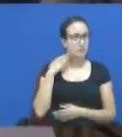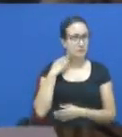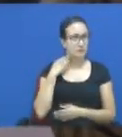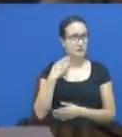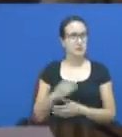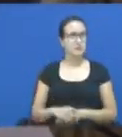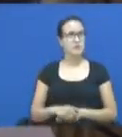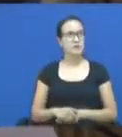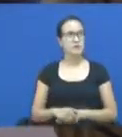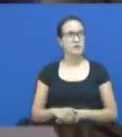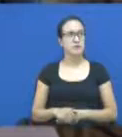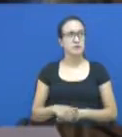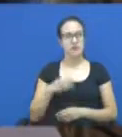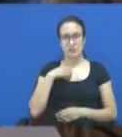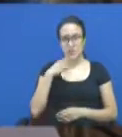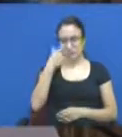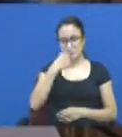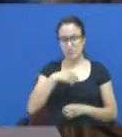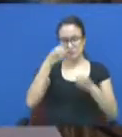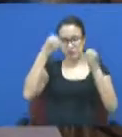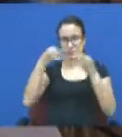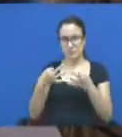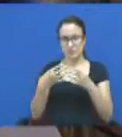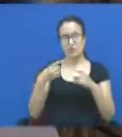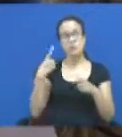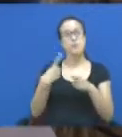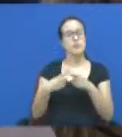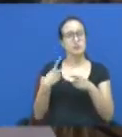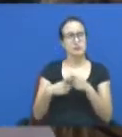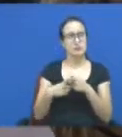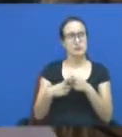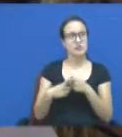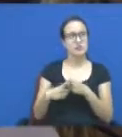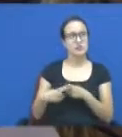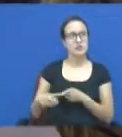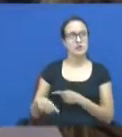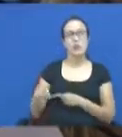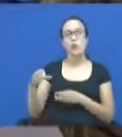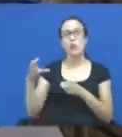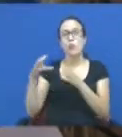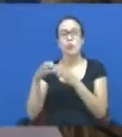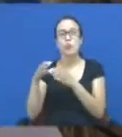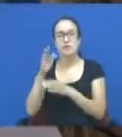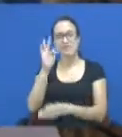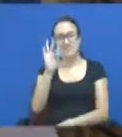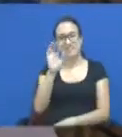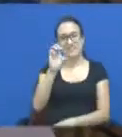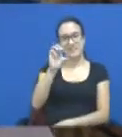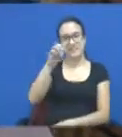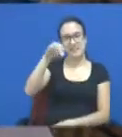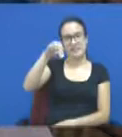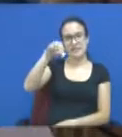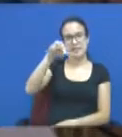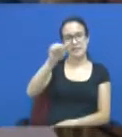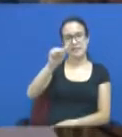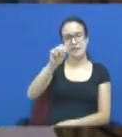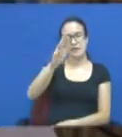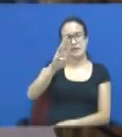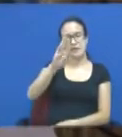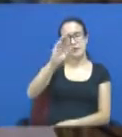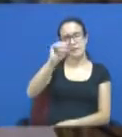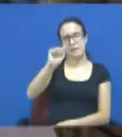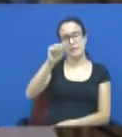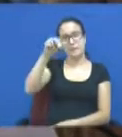porque a FENABAN, como Vossa Excelência falou, ela resiste muito no cumprimento